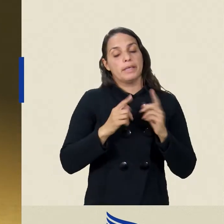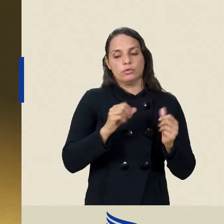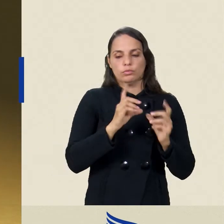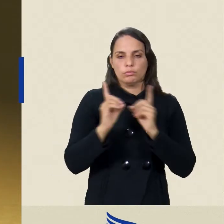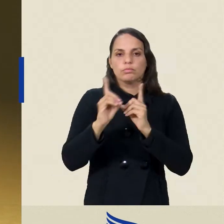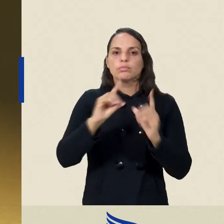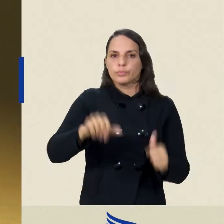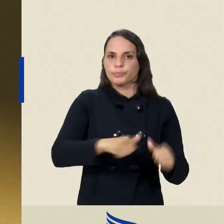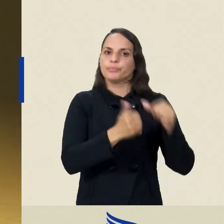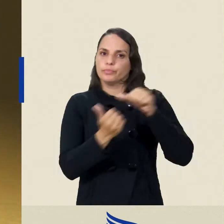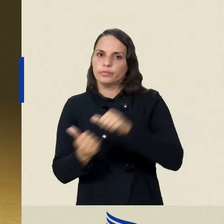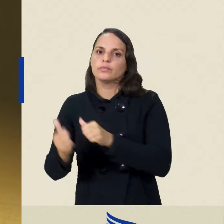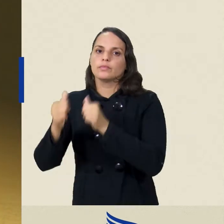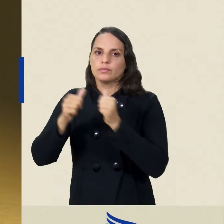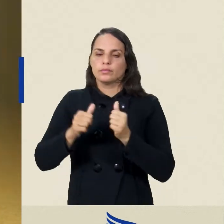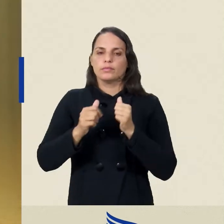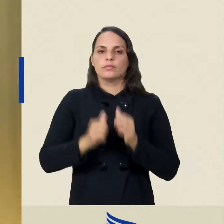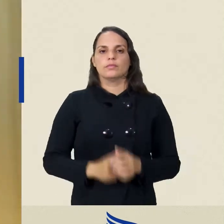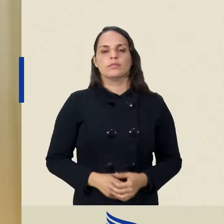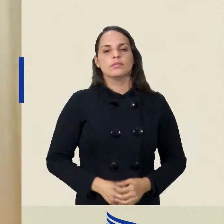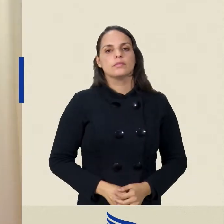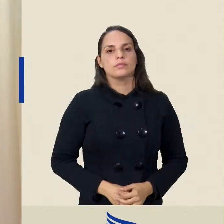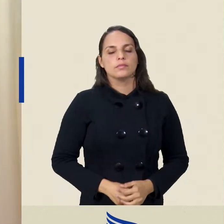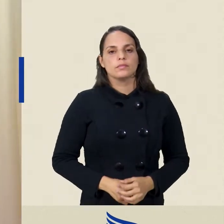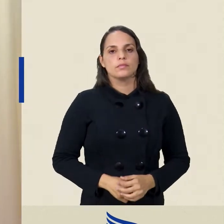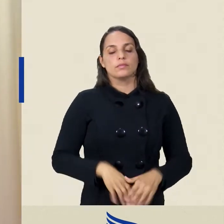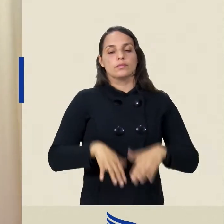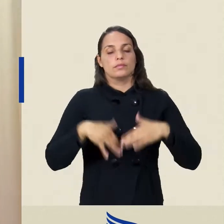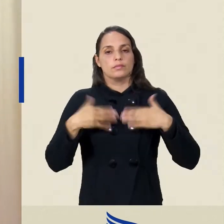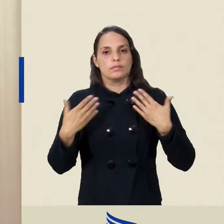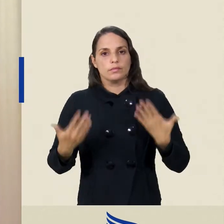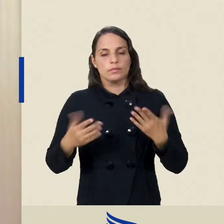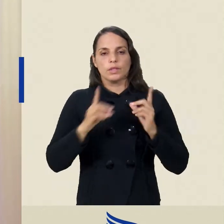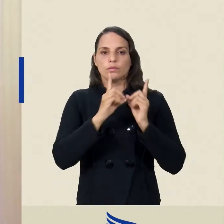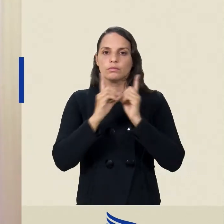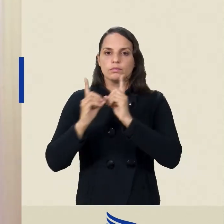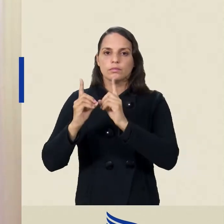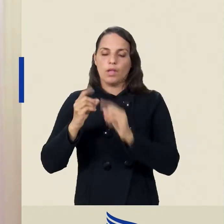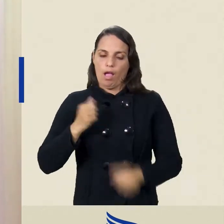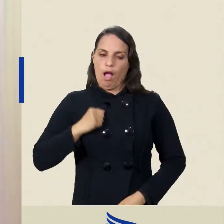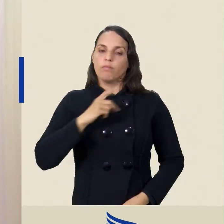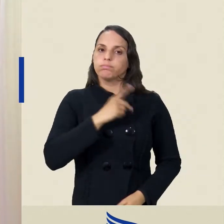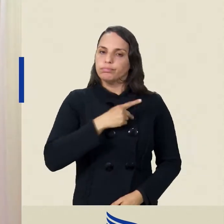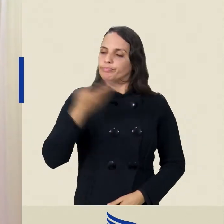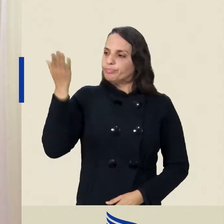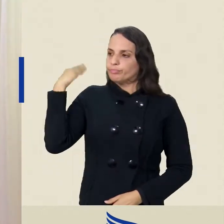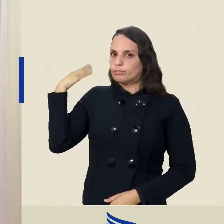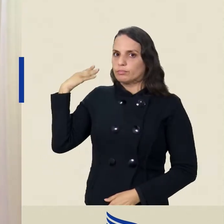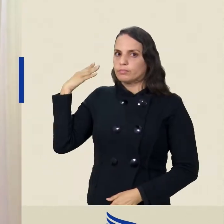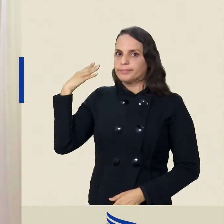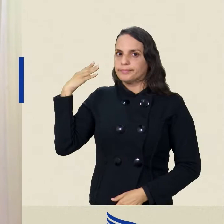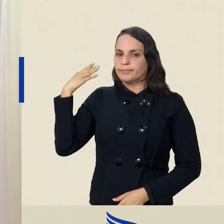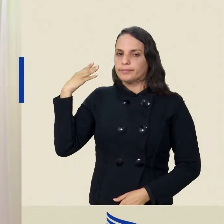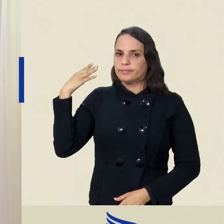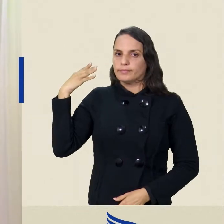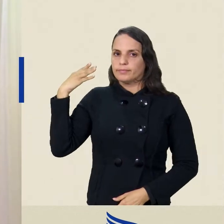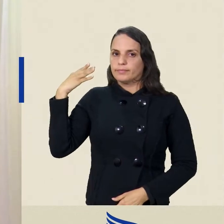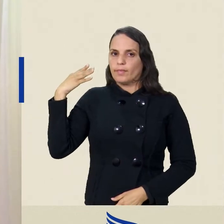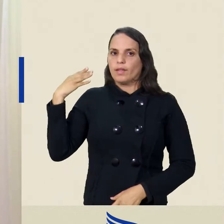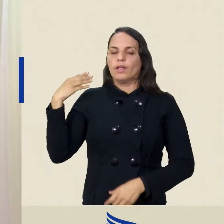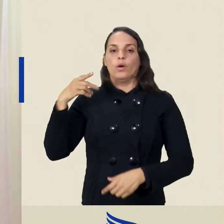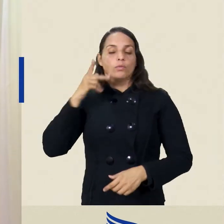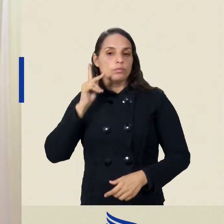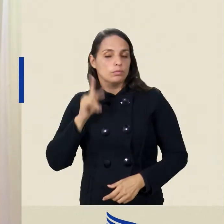discípulos. João 4, 1 e 2. Os apóstolos, na era cristã, deram sequência a